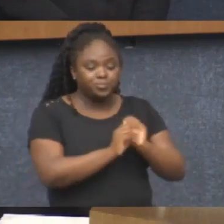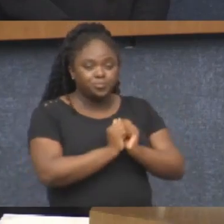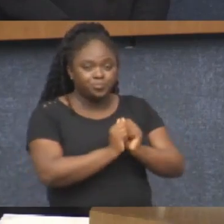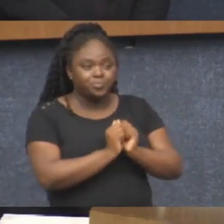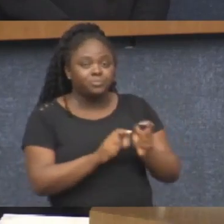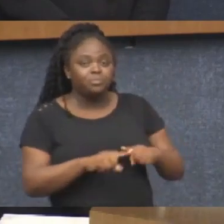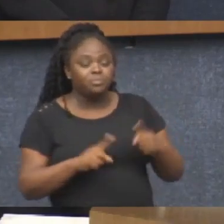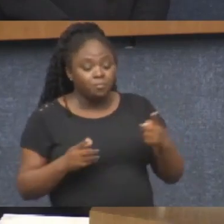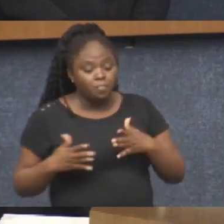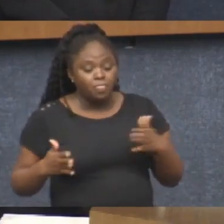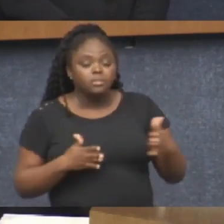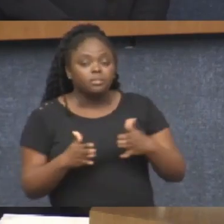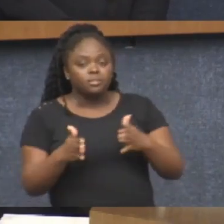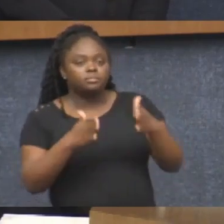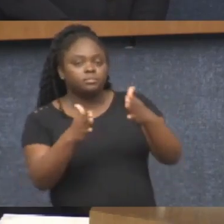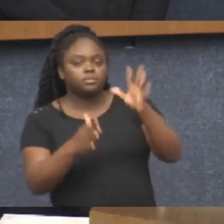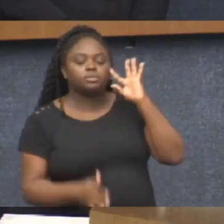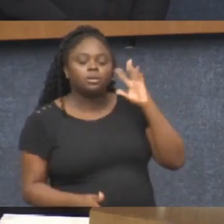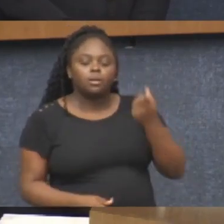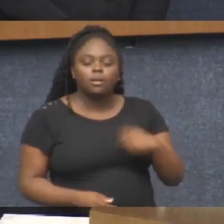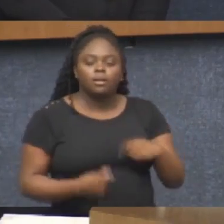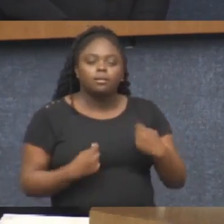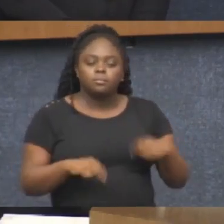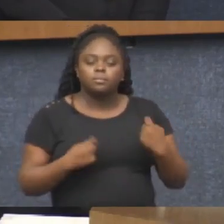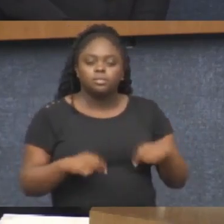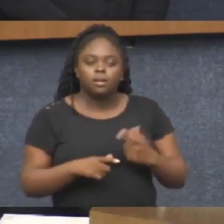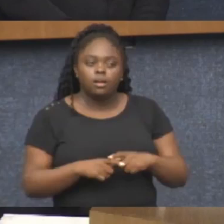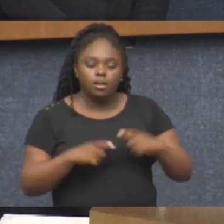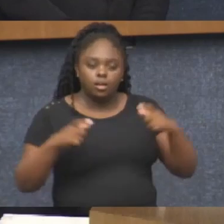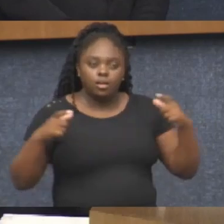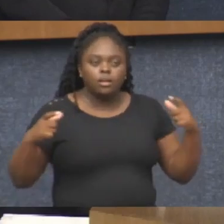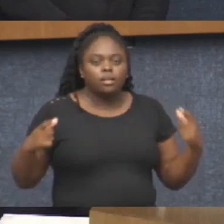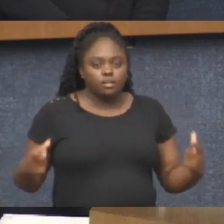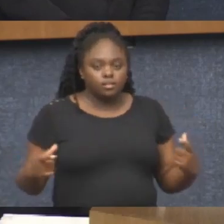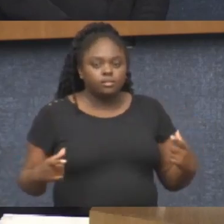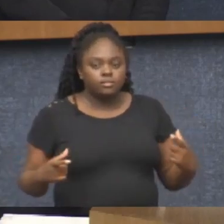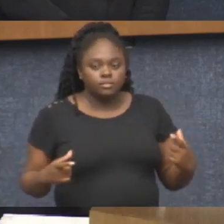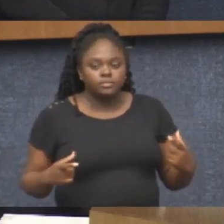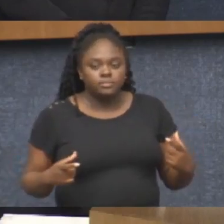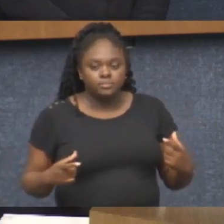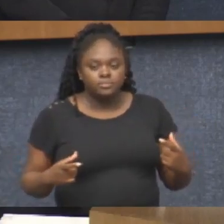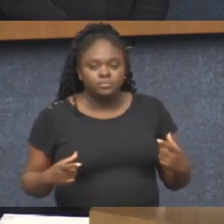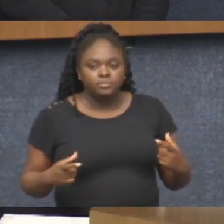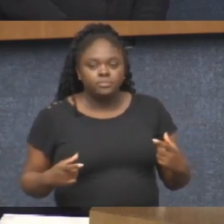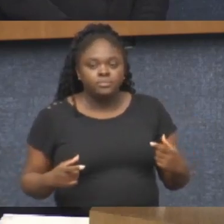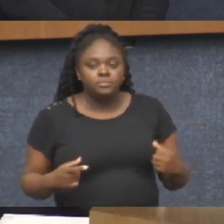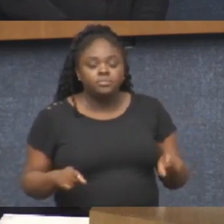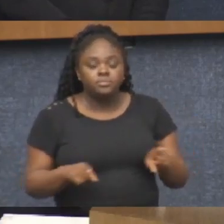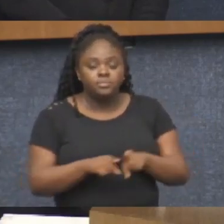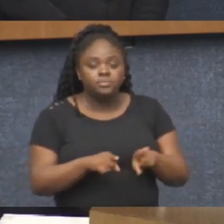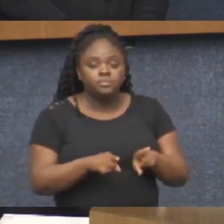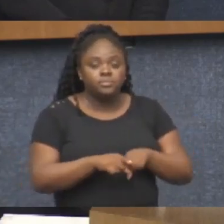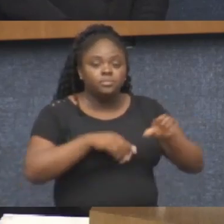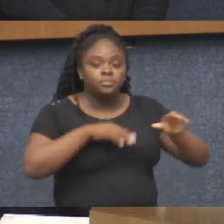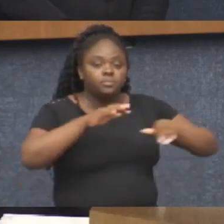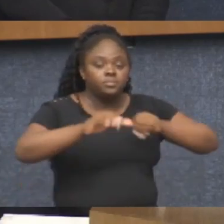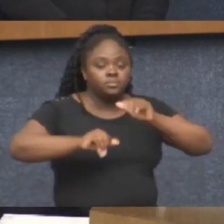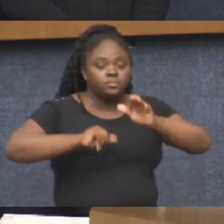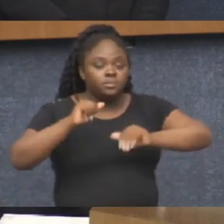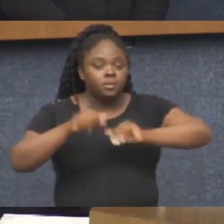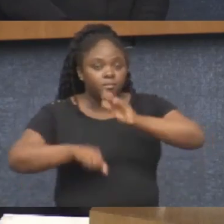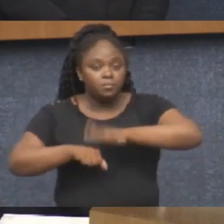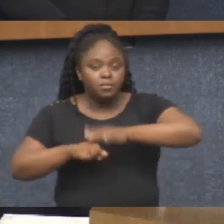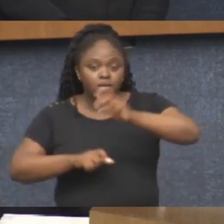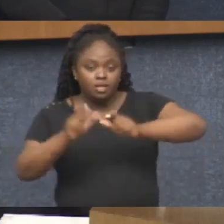Mas o caminho é esse, eu acho que precisamos de aumentar essa proporção e atrair mais gente para